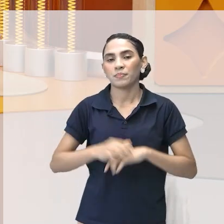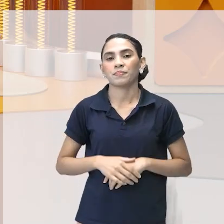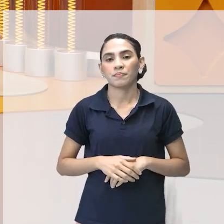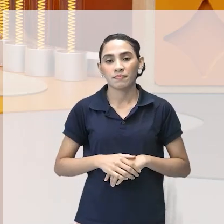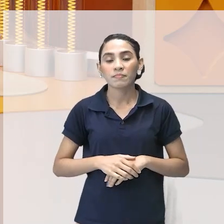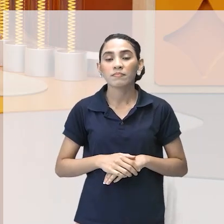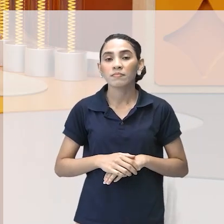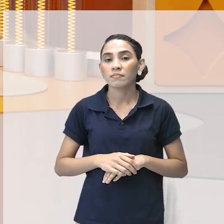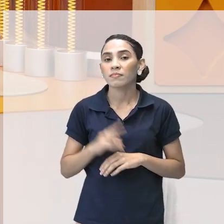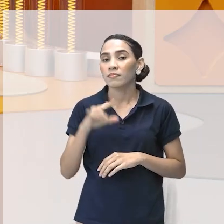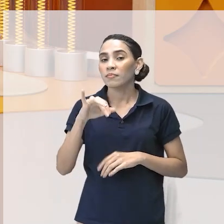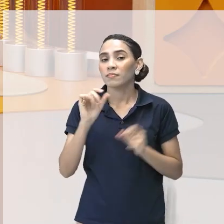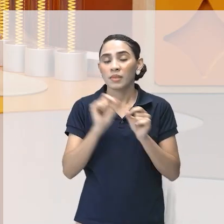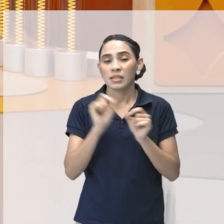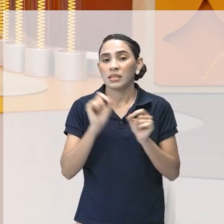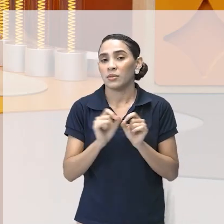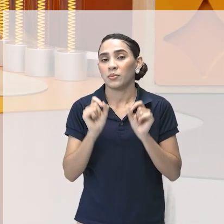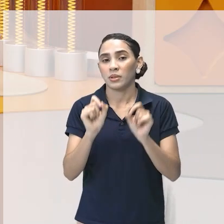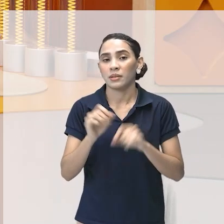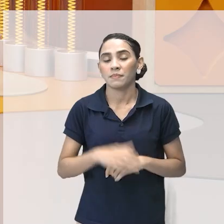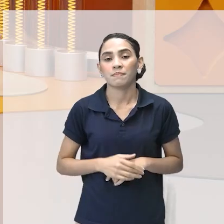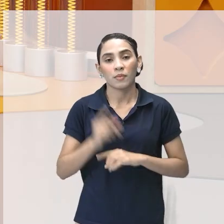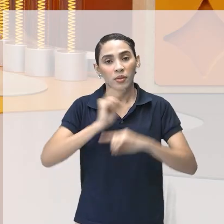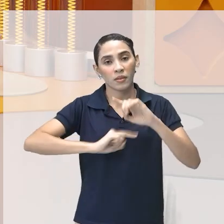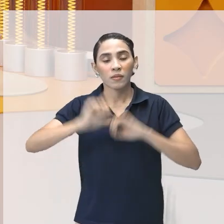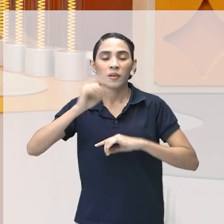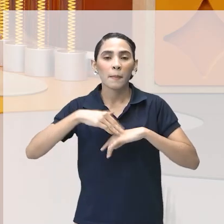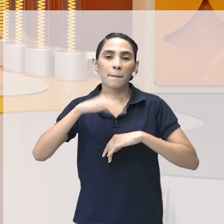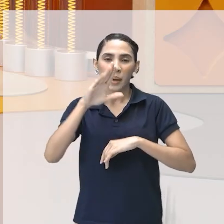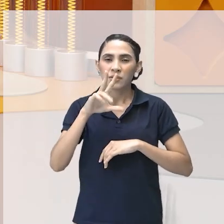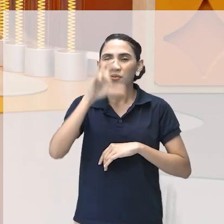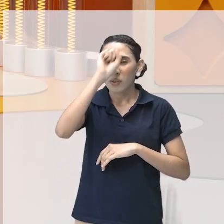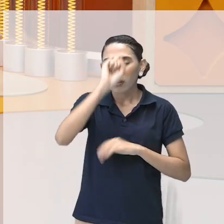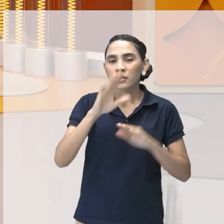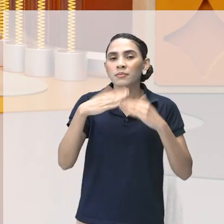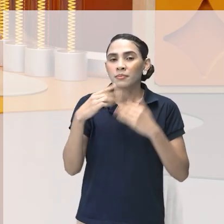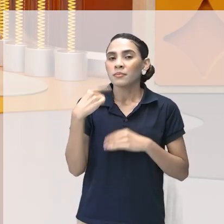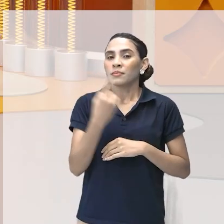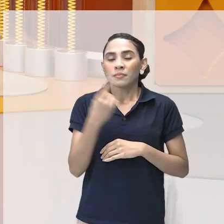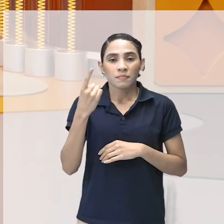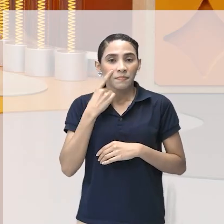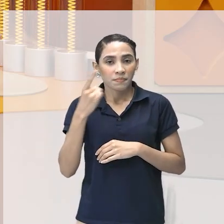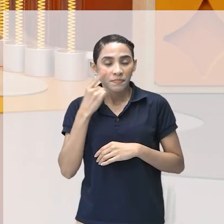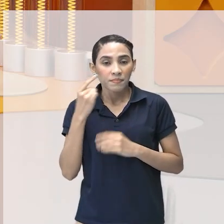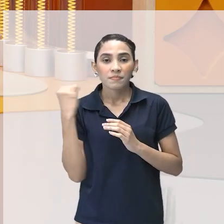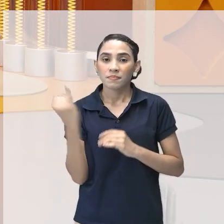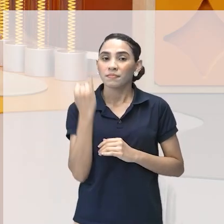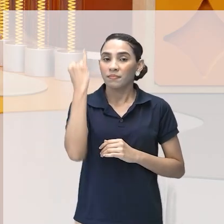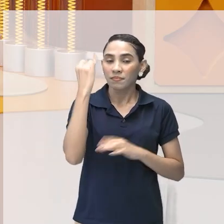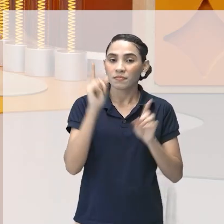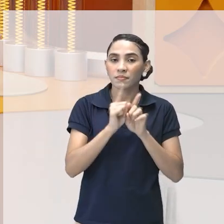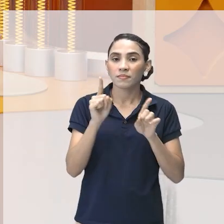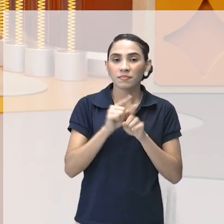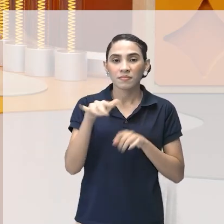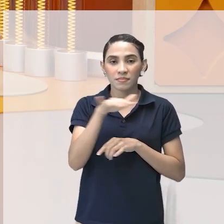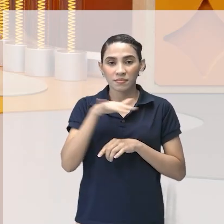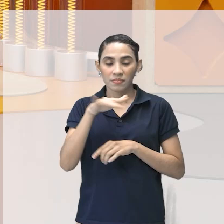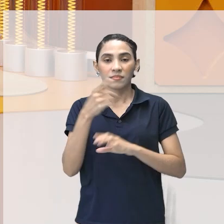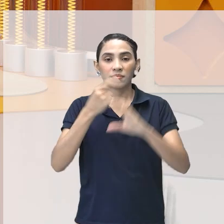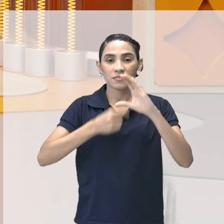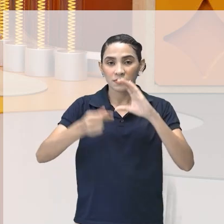né, fazendo com que evolua cada vez mais. Então, a gente observa a importância nessa parte do